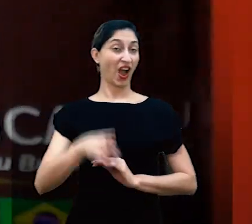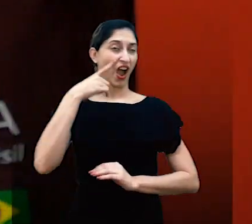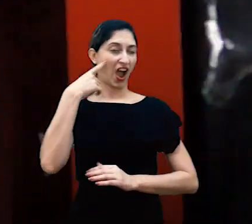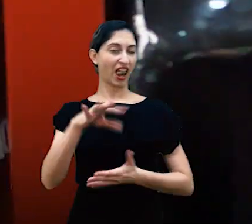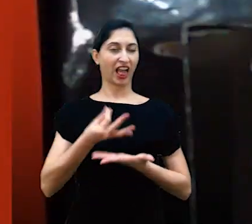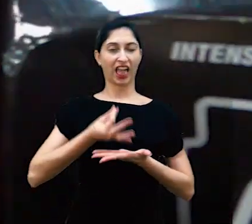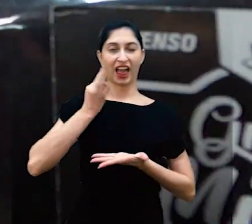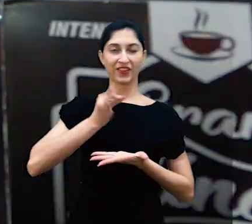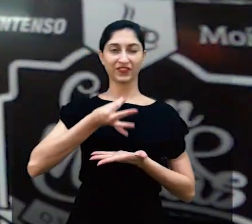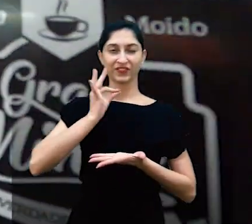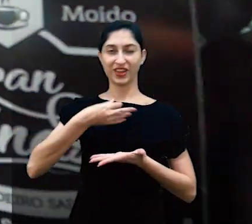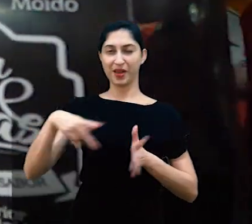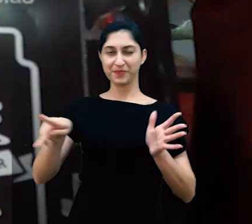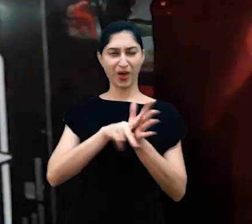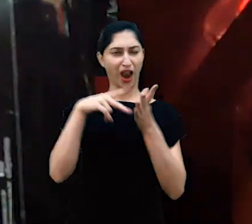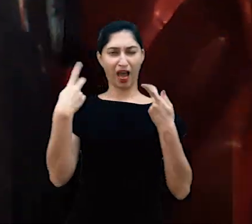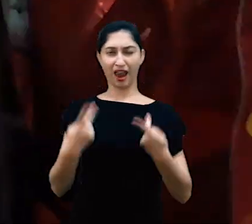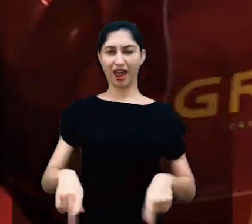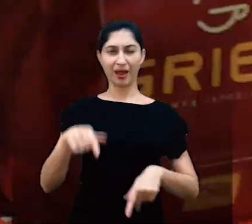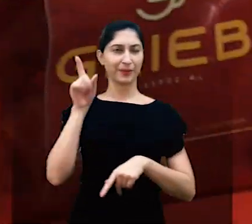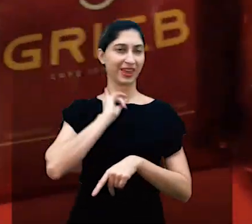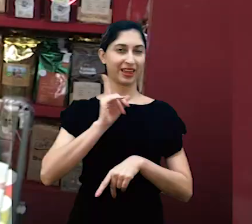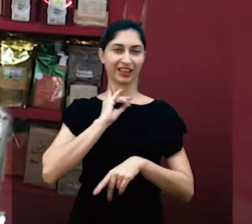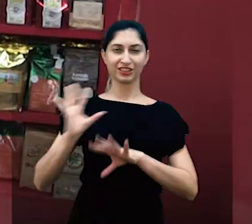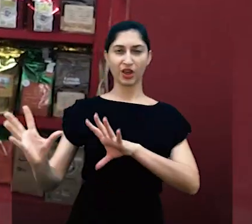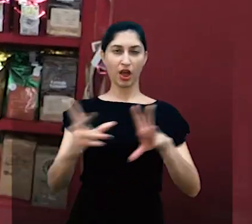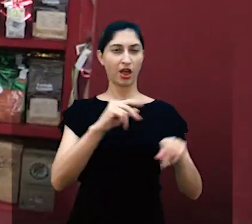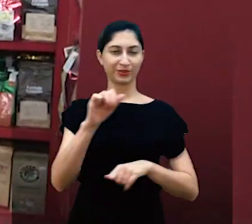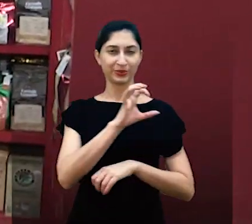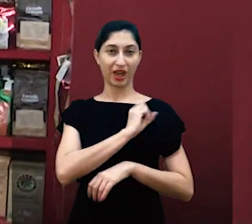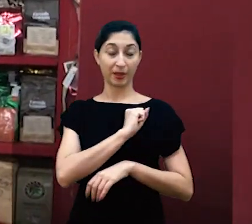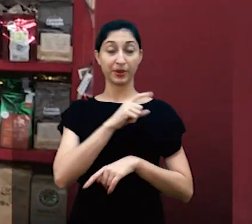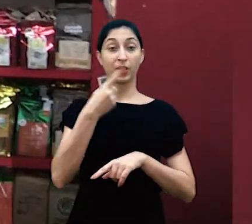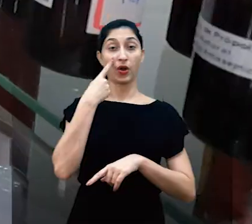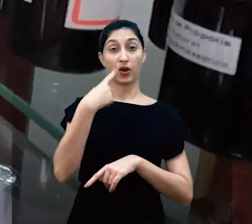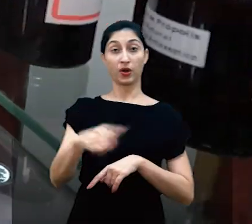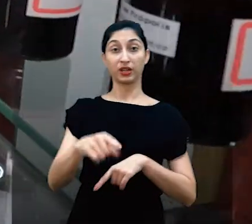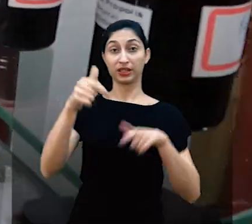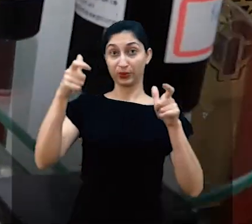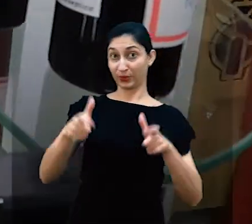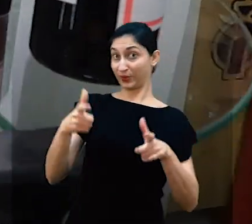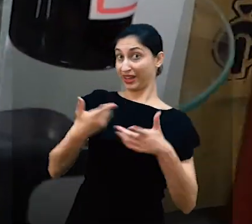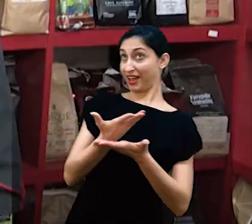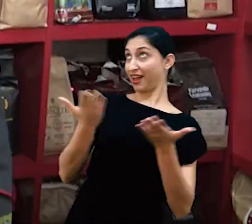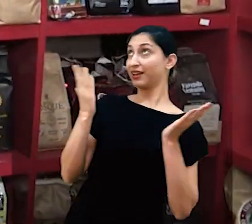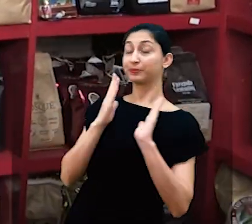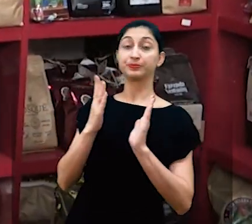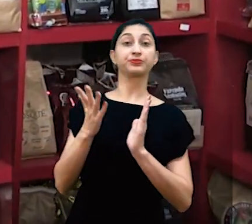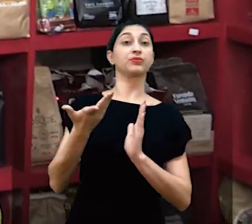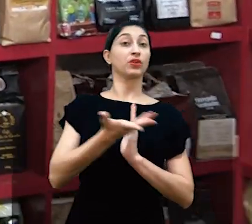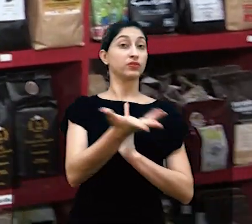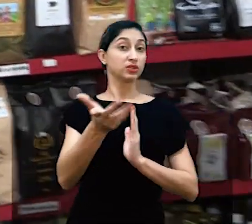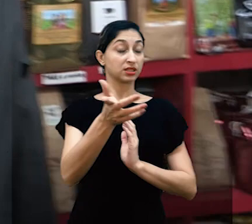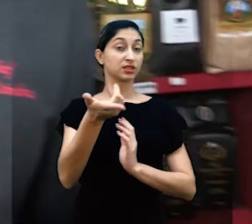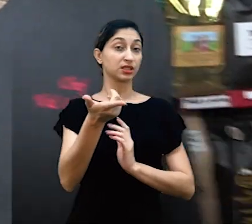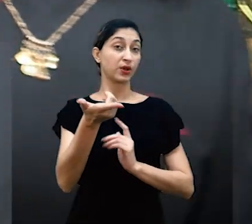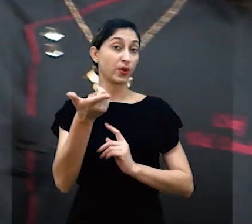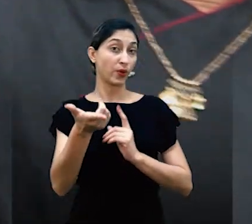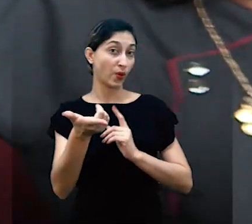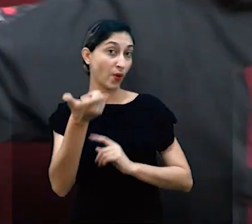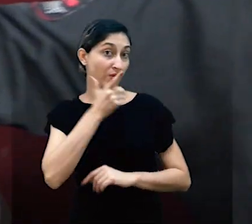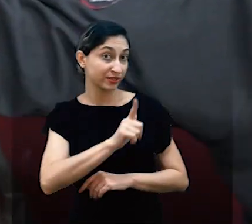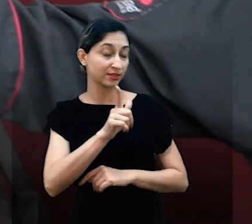Gente, o cafezinho é uma coisa que mineiro ama. Aqui nós estamos no Gourmet Café. Aqui você encontra aqui, ó, o